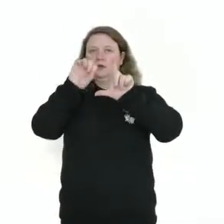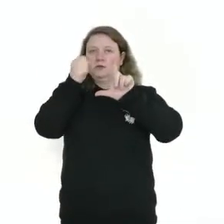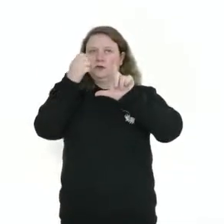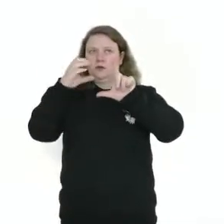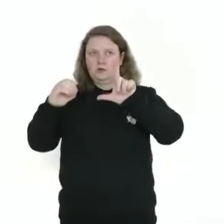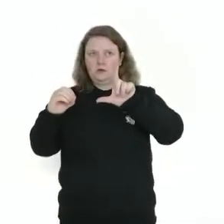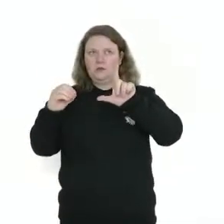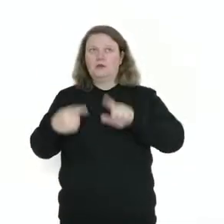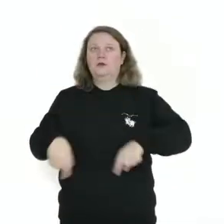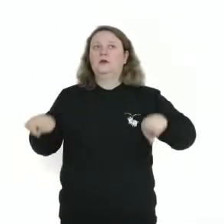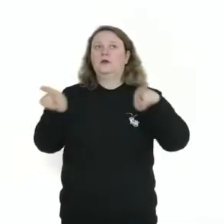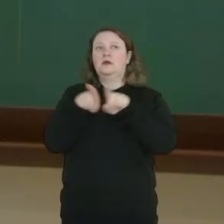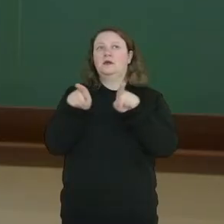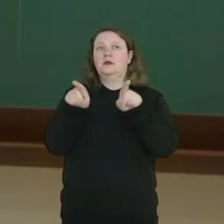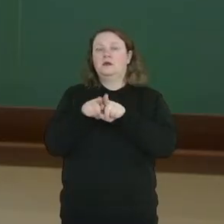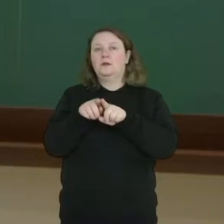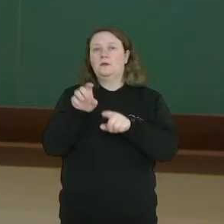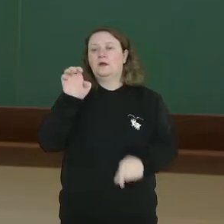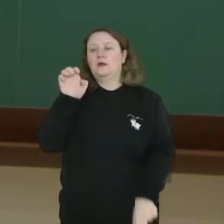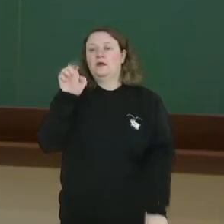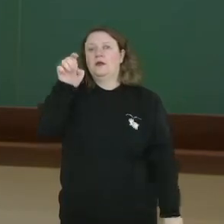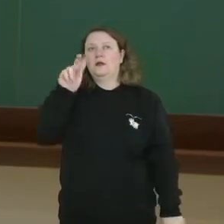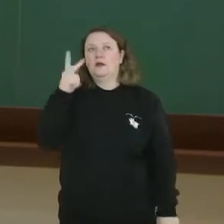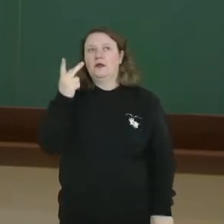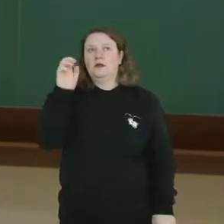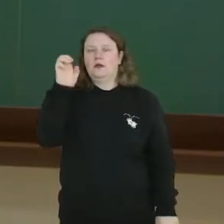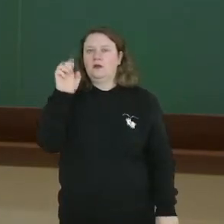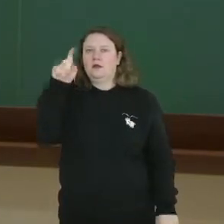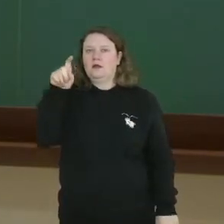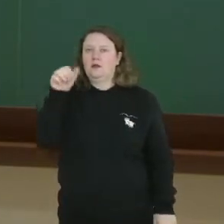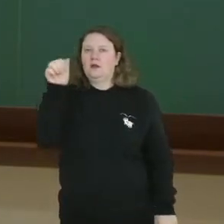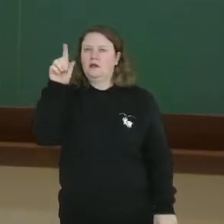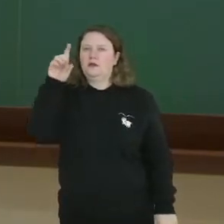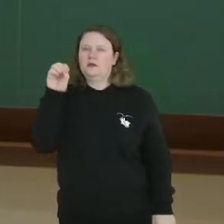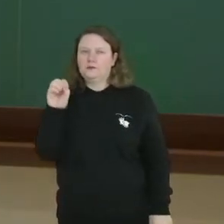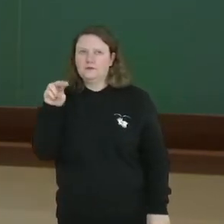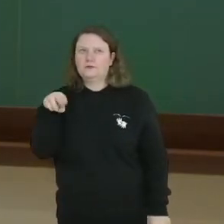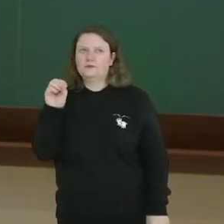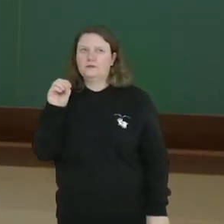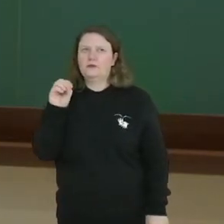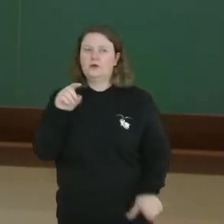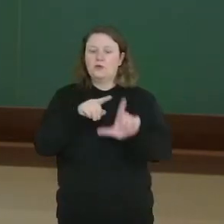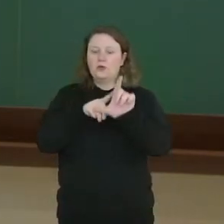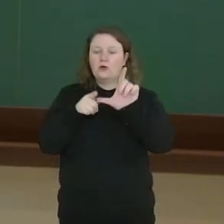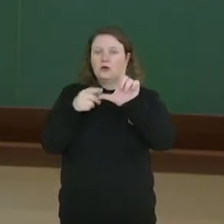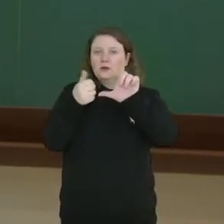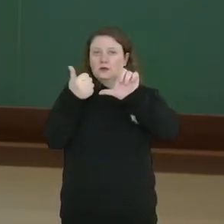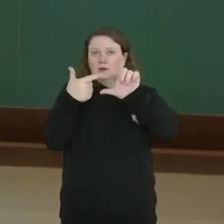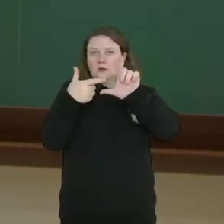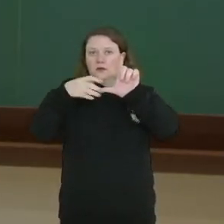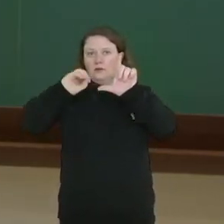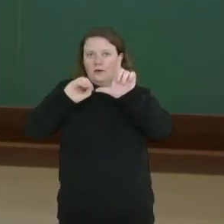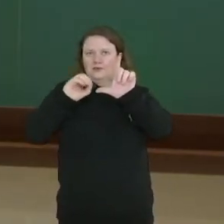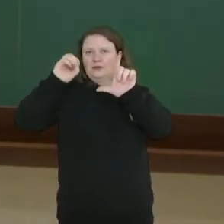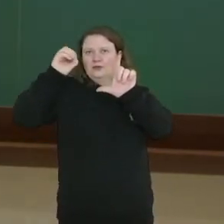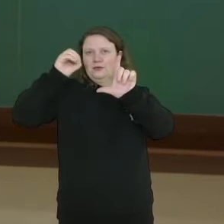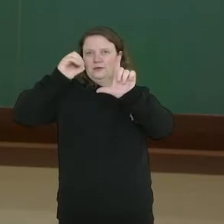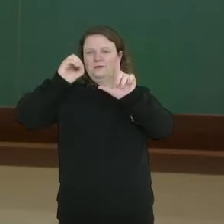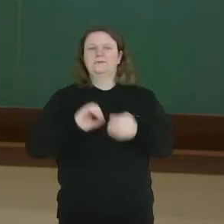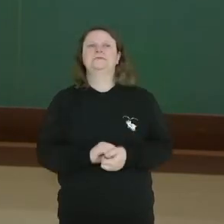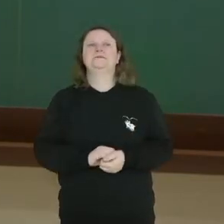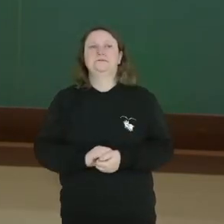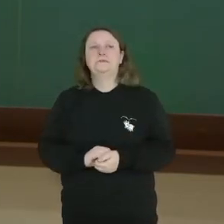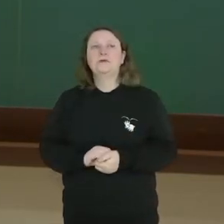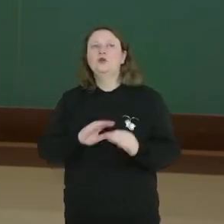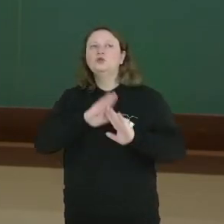o hexágono, que tem todos os lados iguais. E o ângulo interno é 120 graus. Todos eles estão,